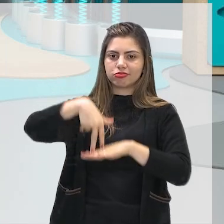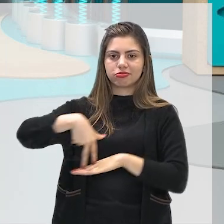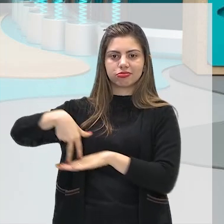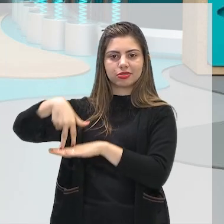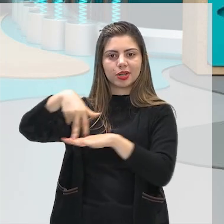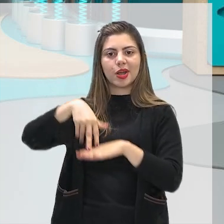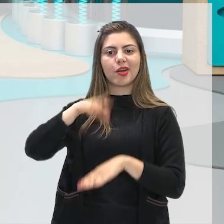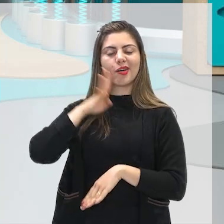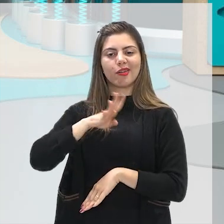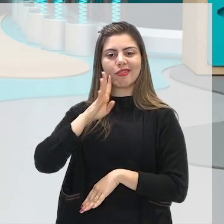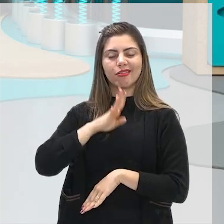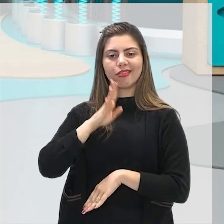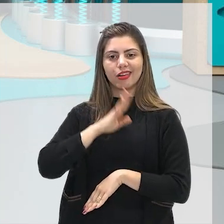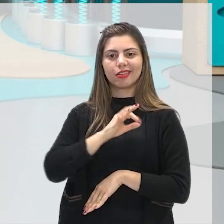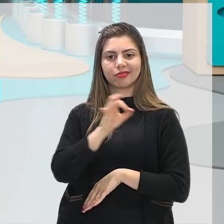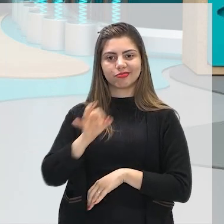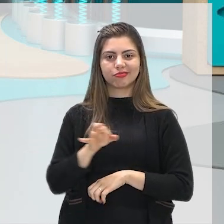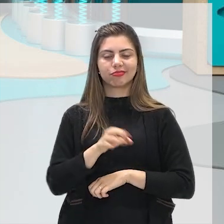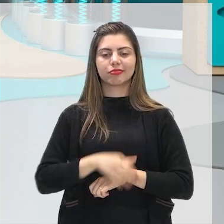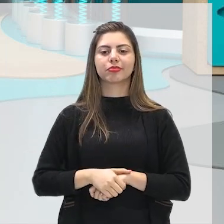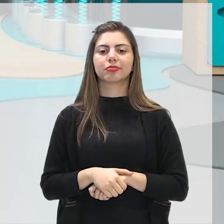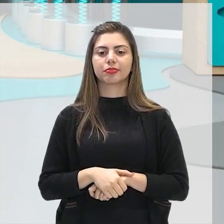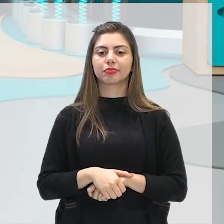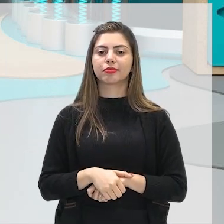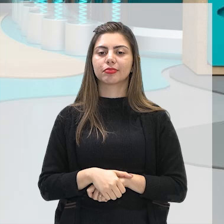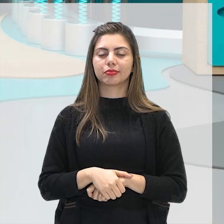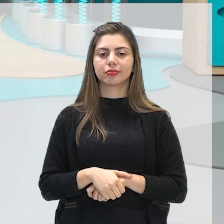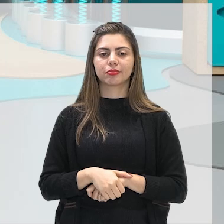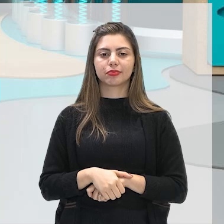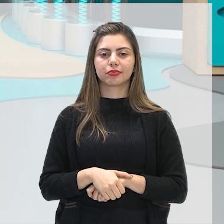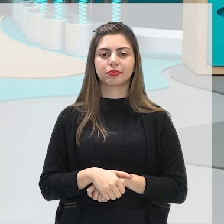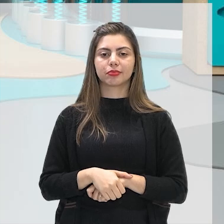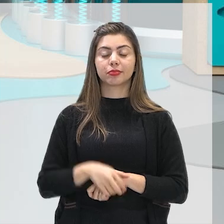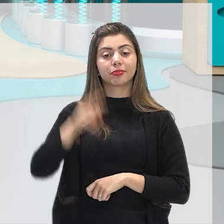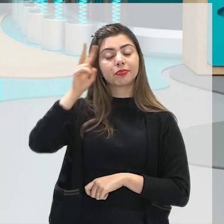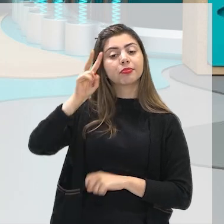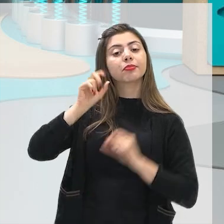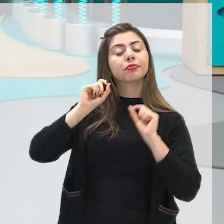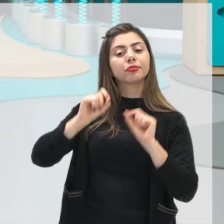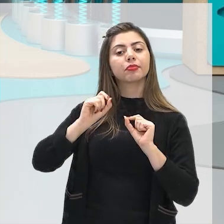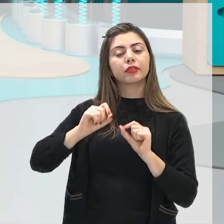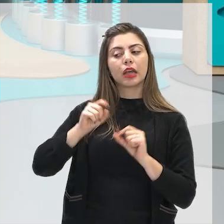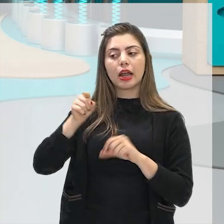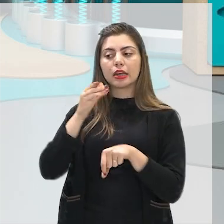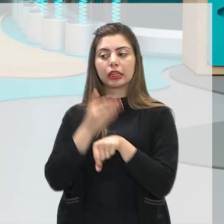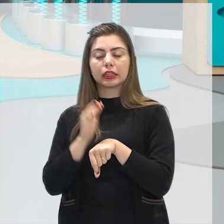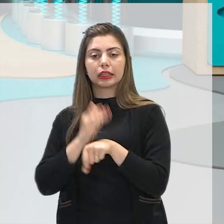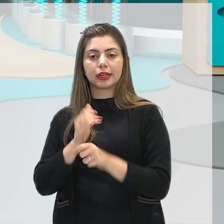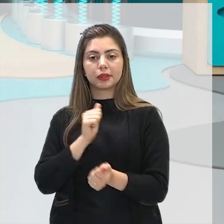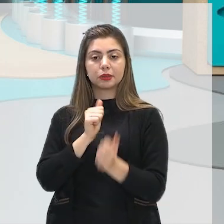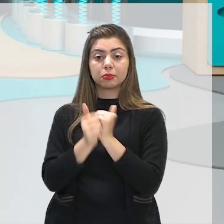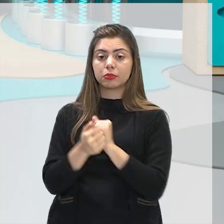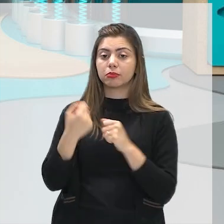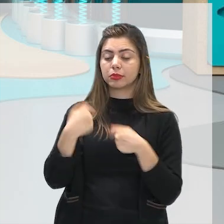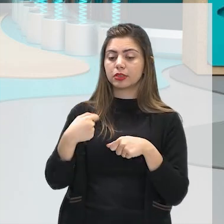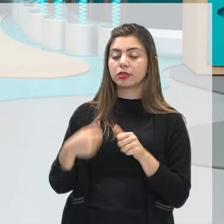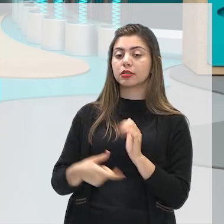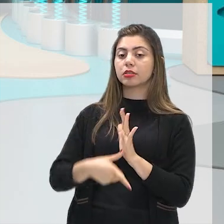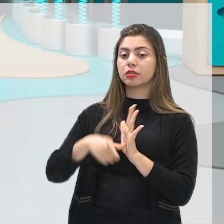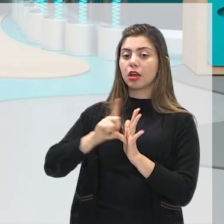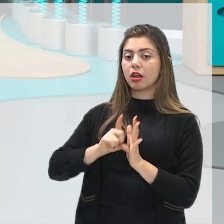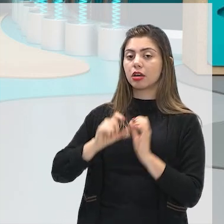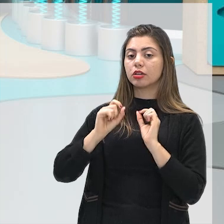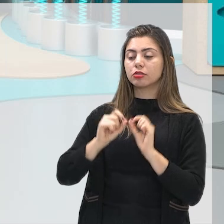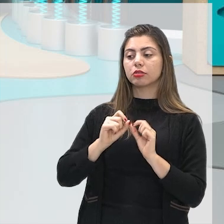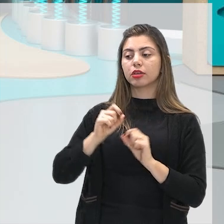ele voe ali sobre as águas, né, aconteça o voo. Lembrando que para praticar isso aqui, você precisa primeiramente passar por